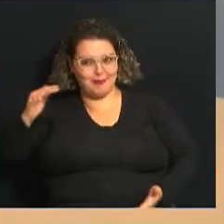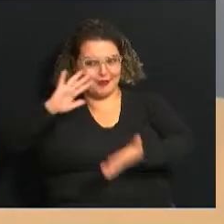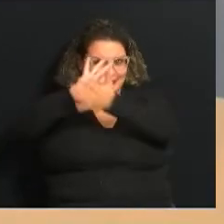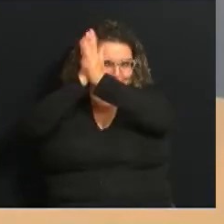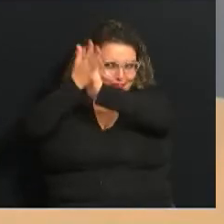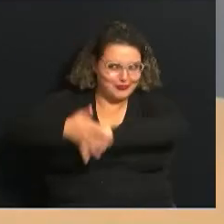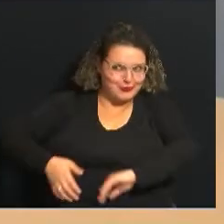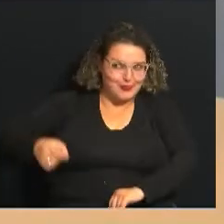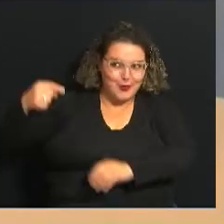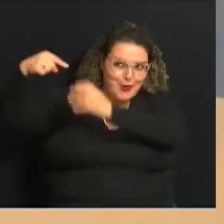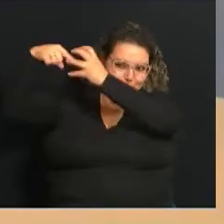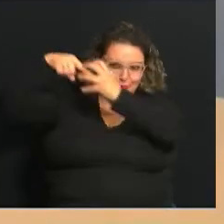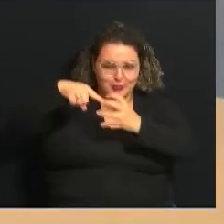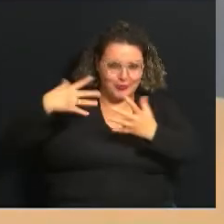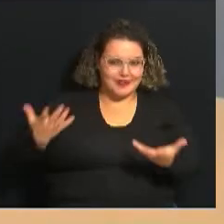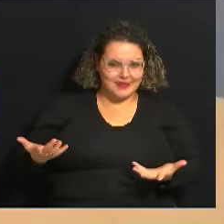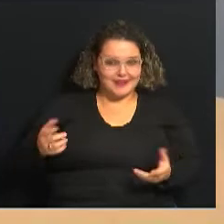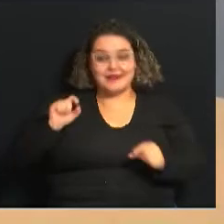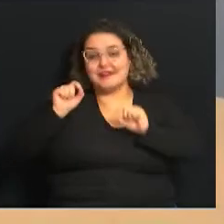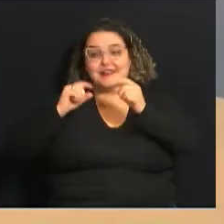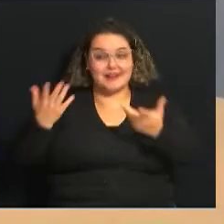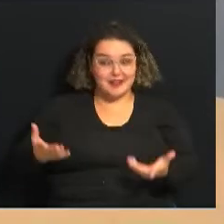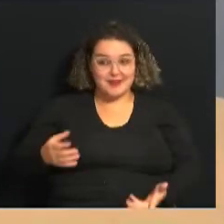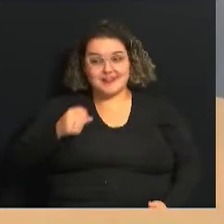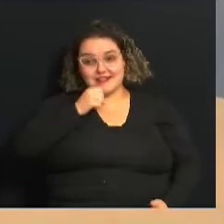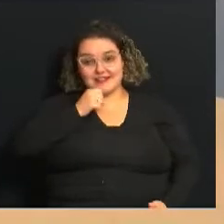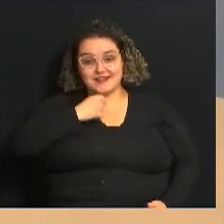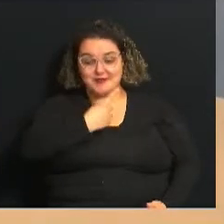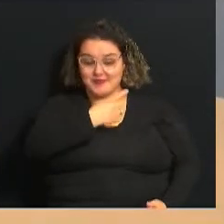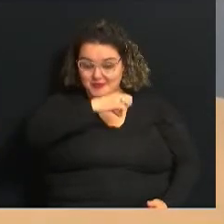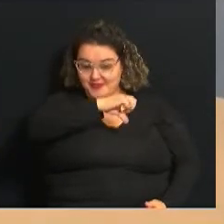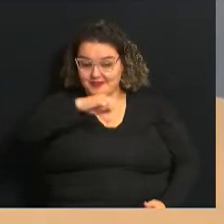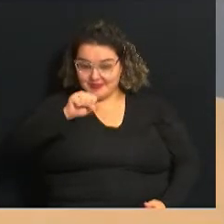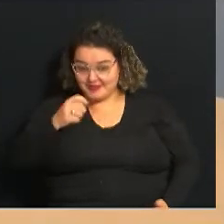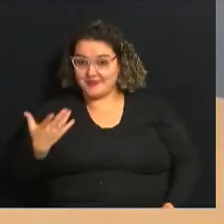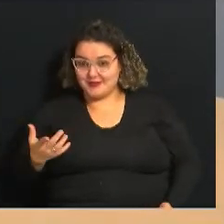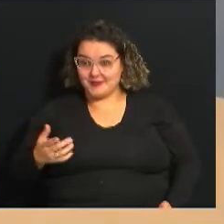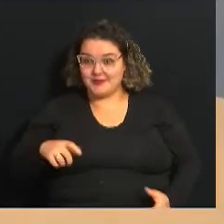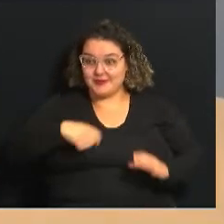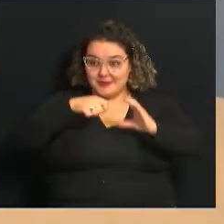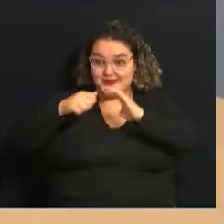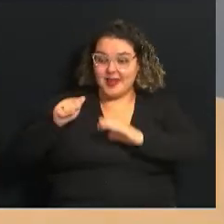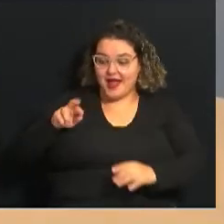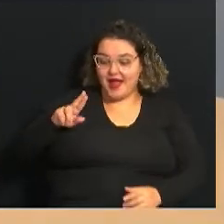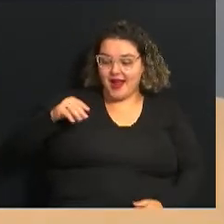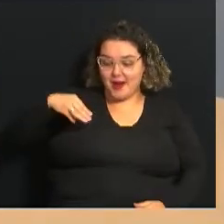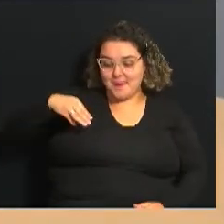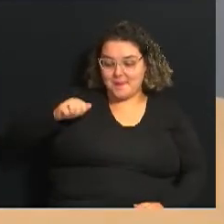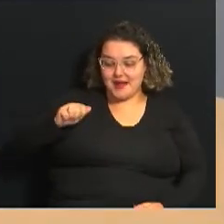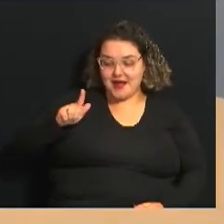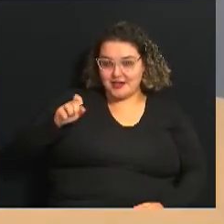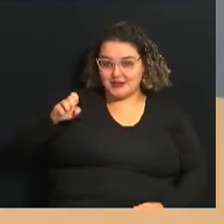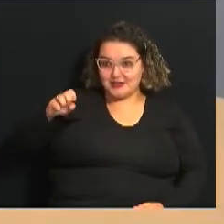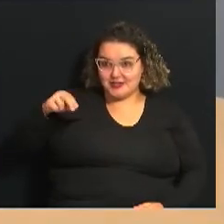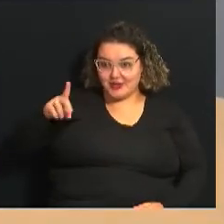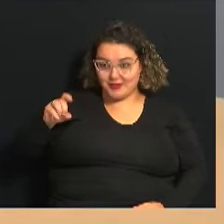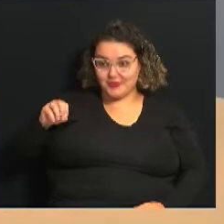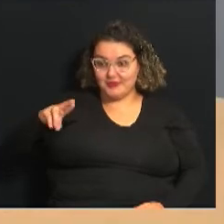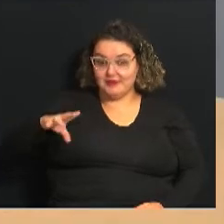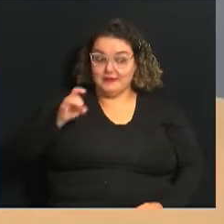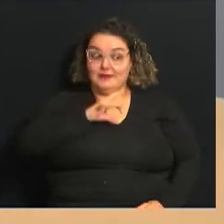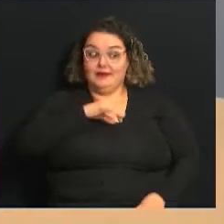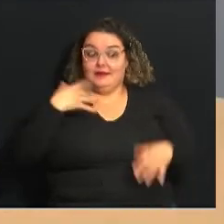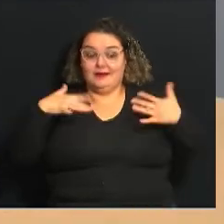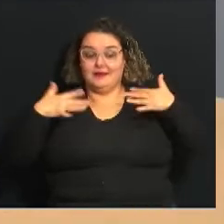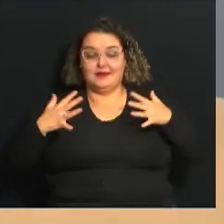aí que vai atingir a gente. Quem é aí mais velho, 98, vai lembrar aí do filme Armagedon, que aterrorizou as crianças na época. Isso mesmo.